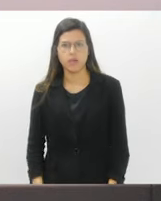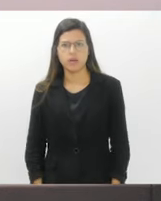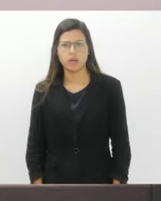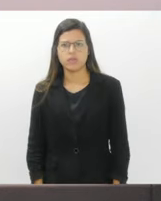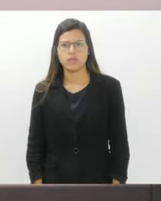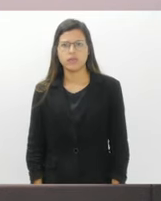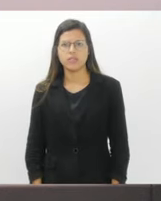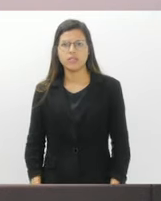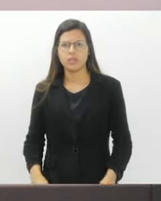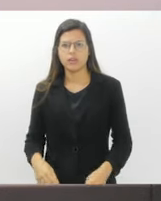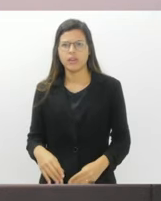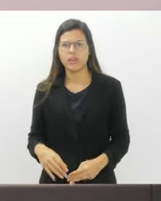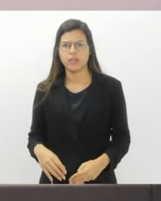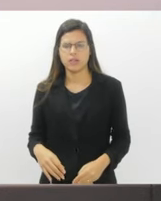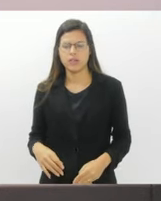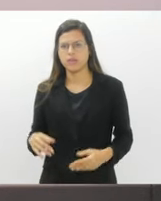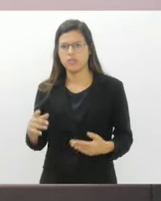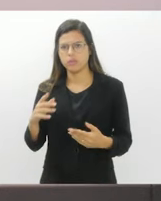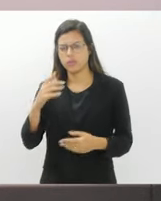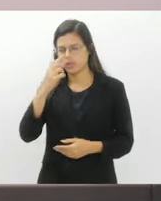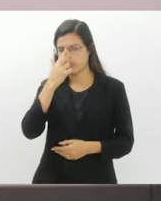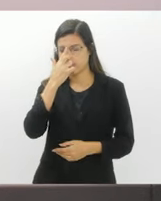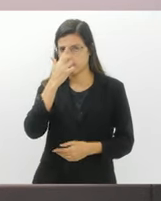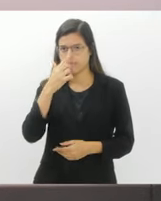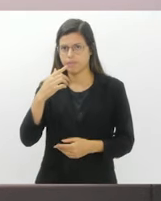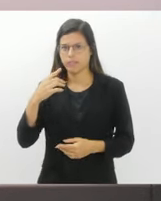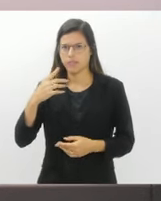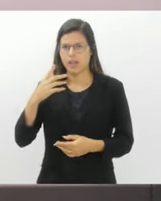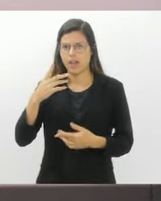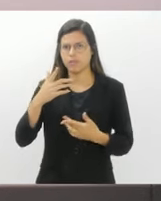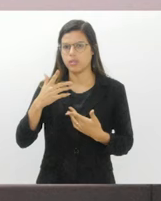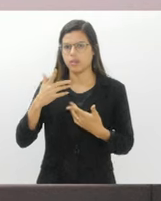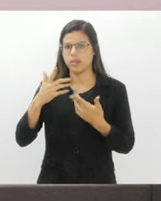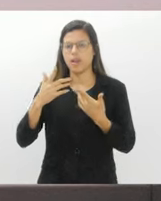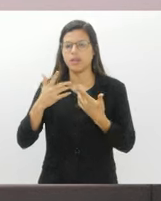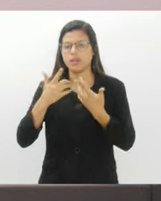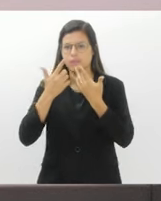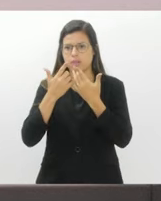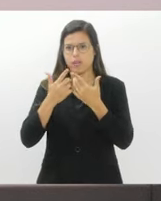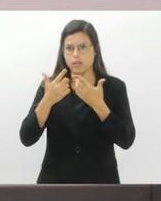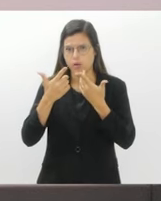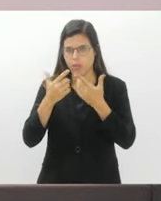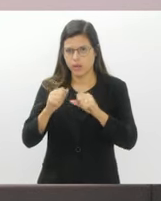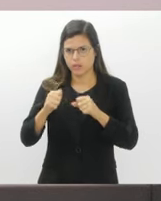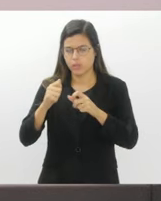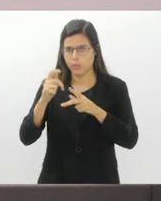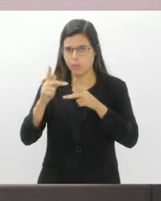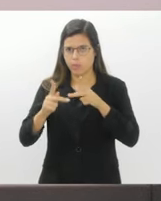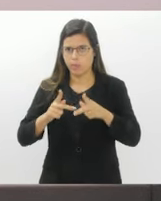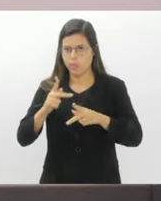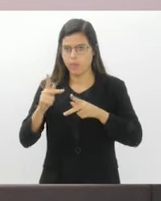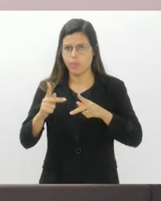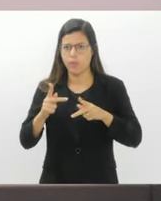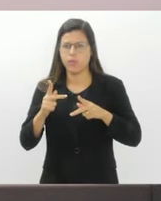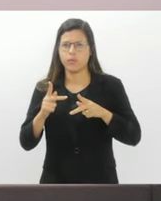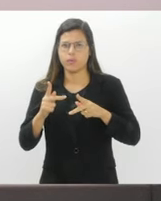Em linguagem popular, de uma maneira cortês e delicada,